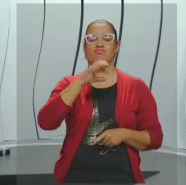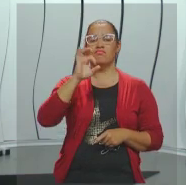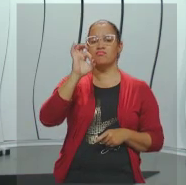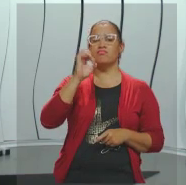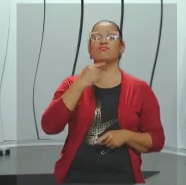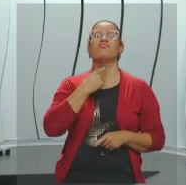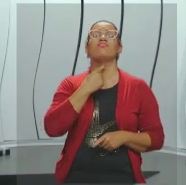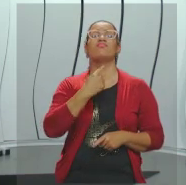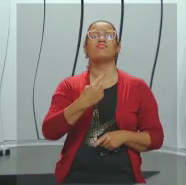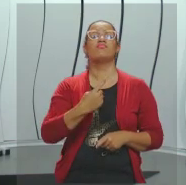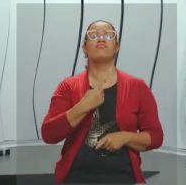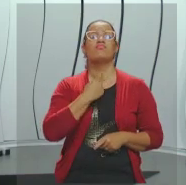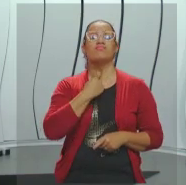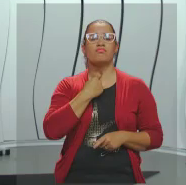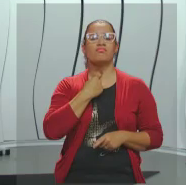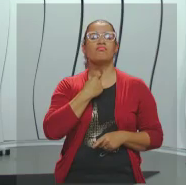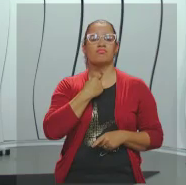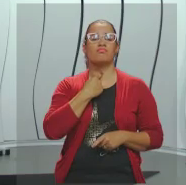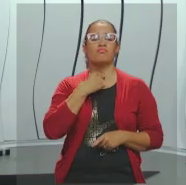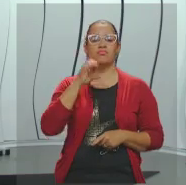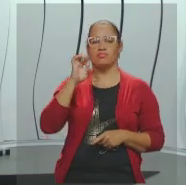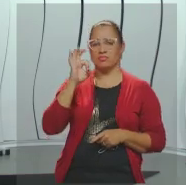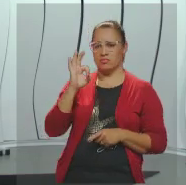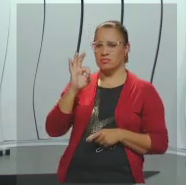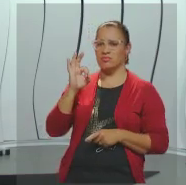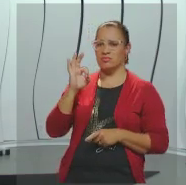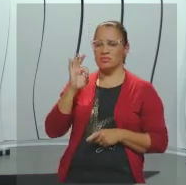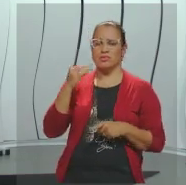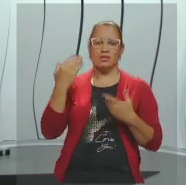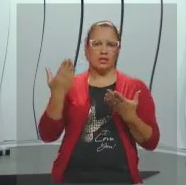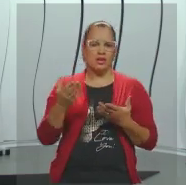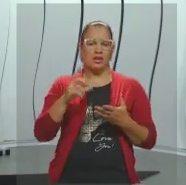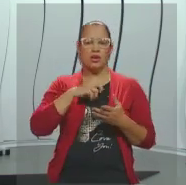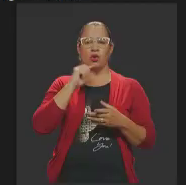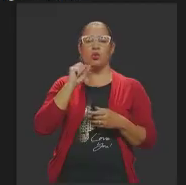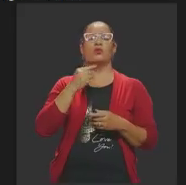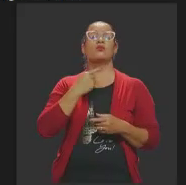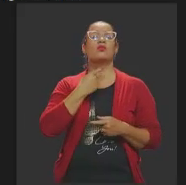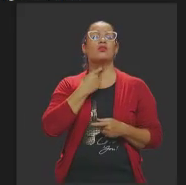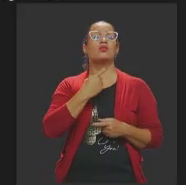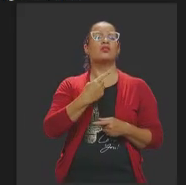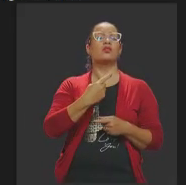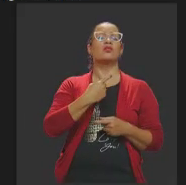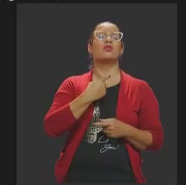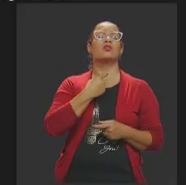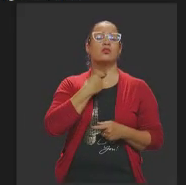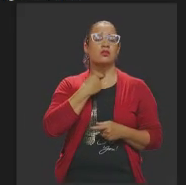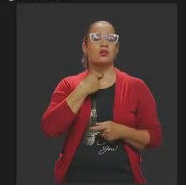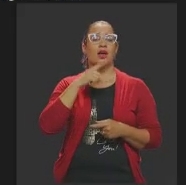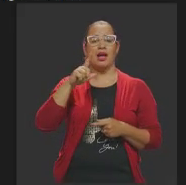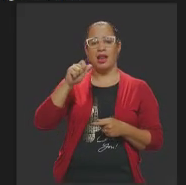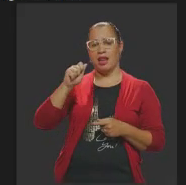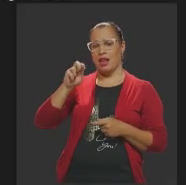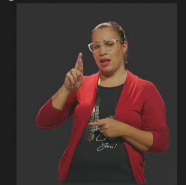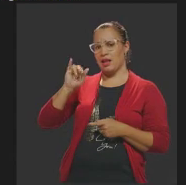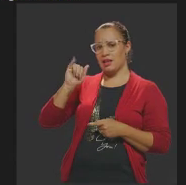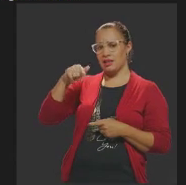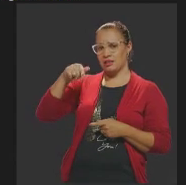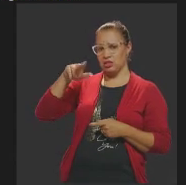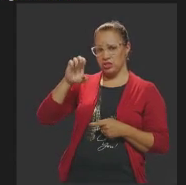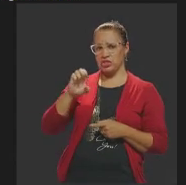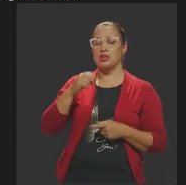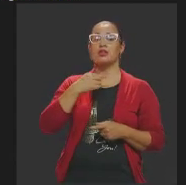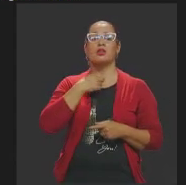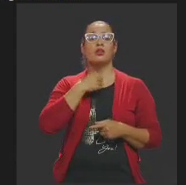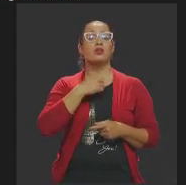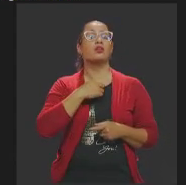é a região onde fica a epiglote, que nada mais é do que um prolongamento da laringe que vai em